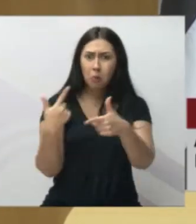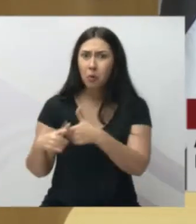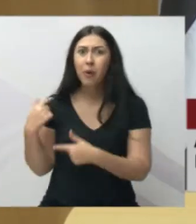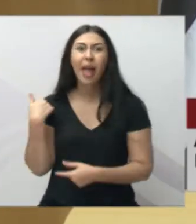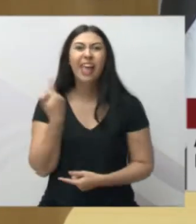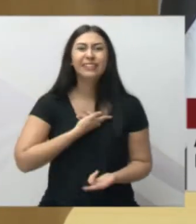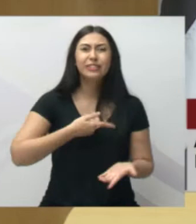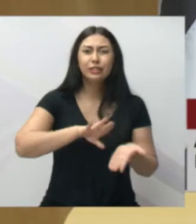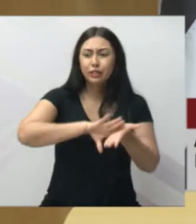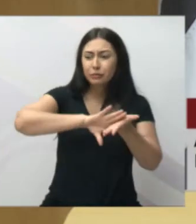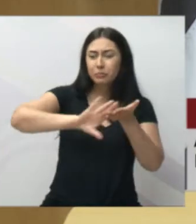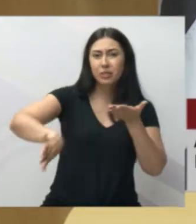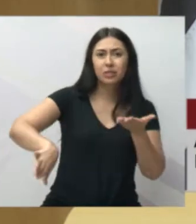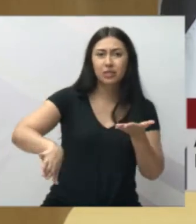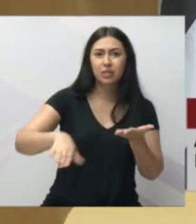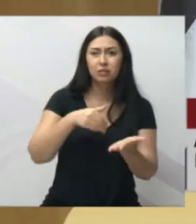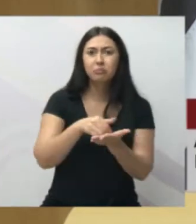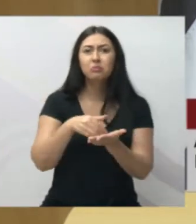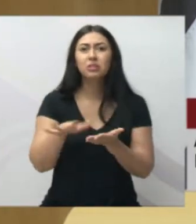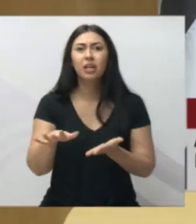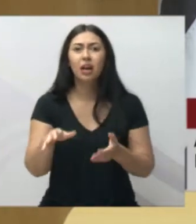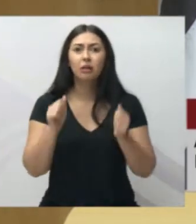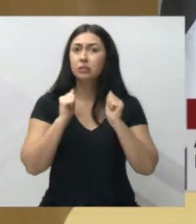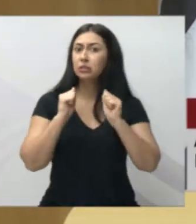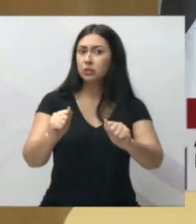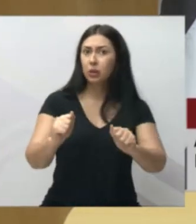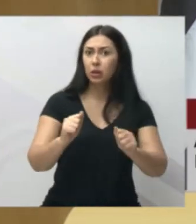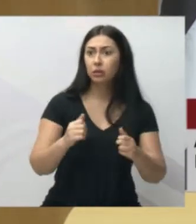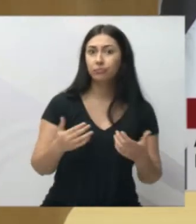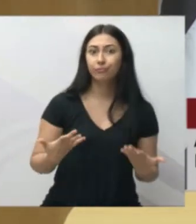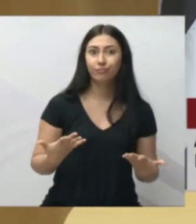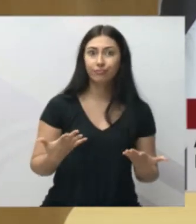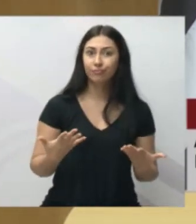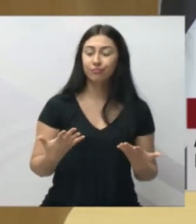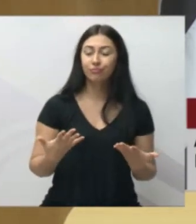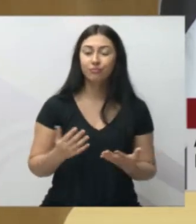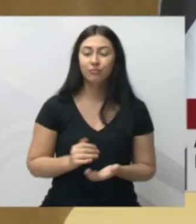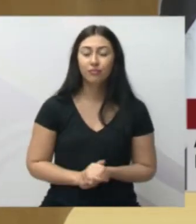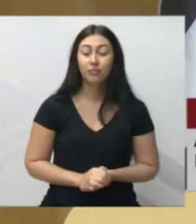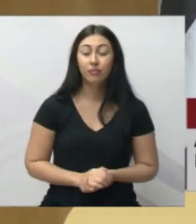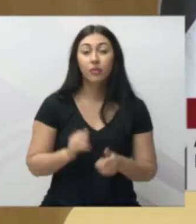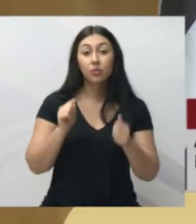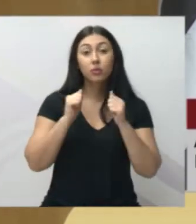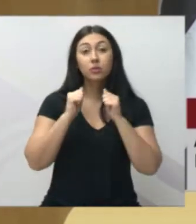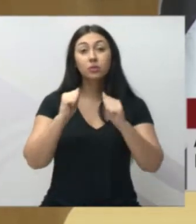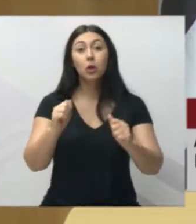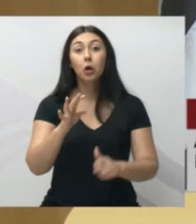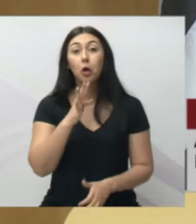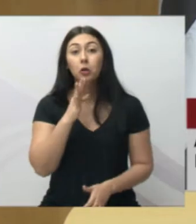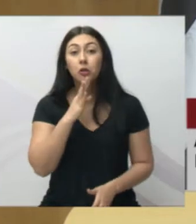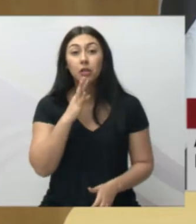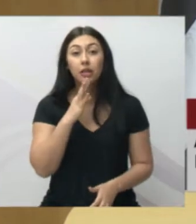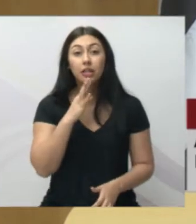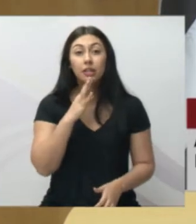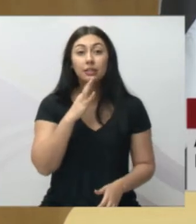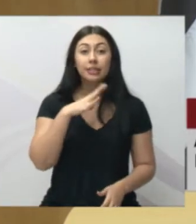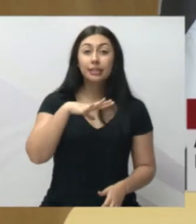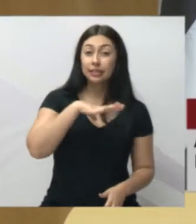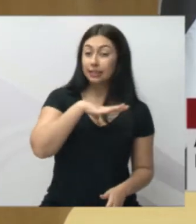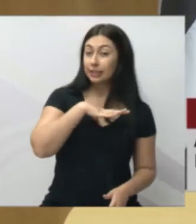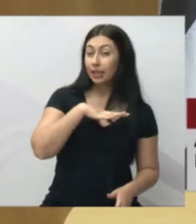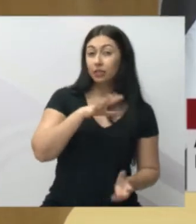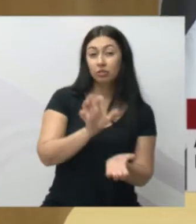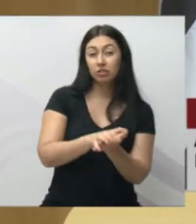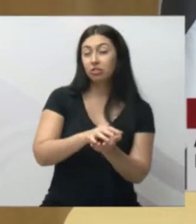solicitar a exoneração de um assessor. O assessor, ele conhece a cidade inteira, tanto como o